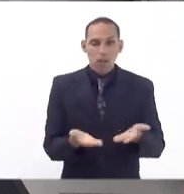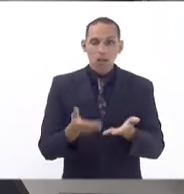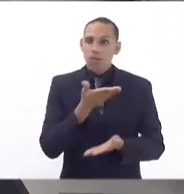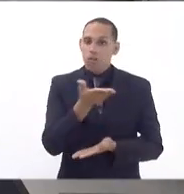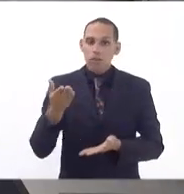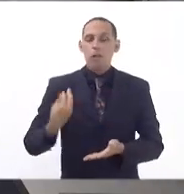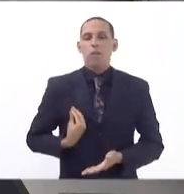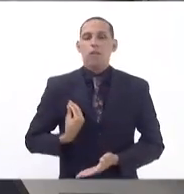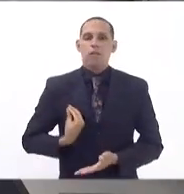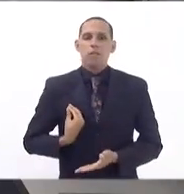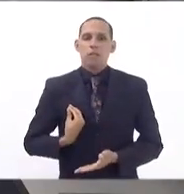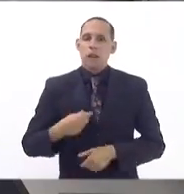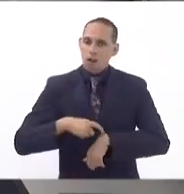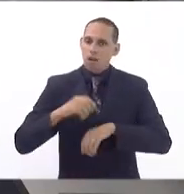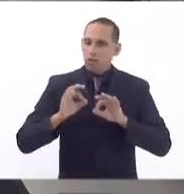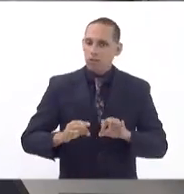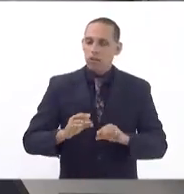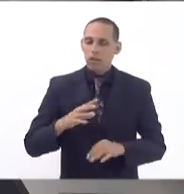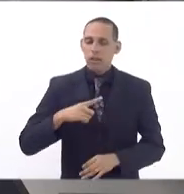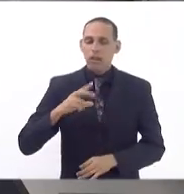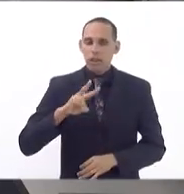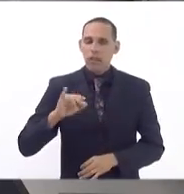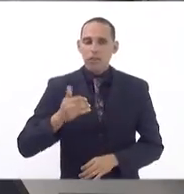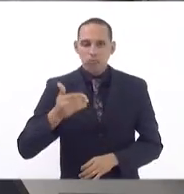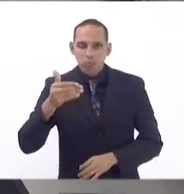para poder participar e ser ouvir é